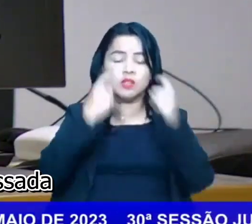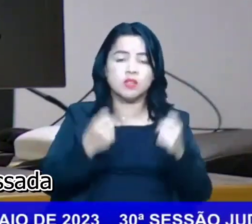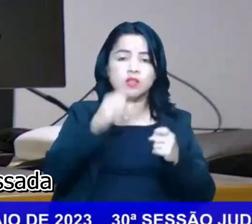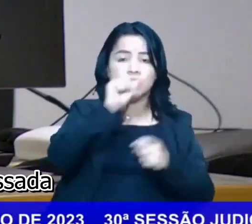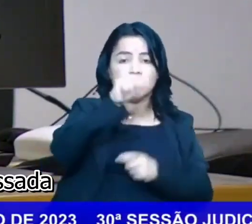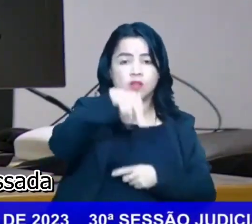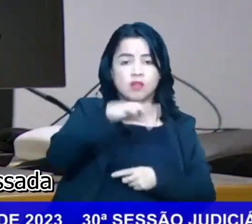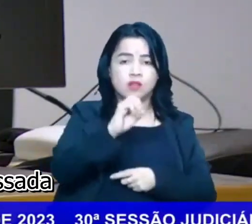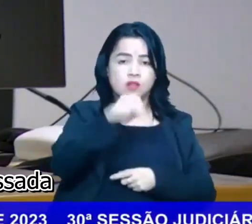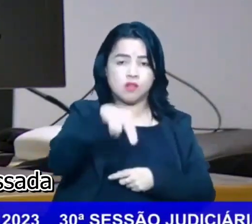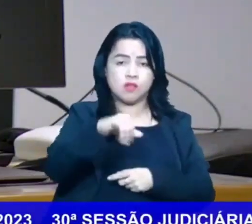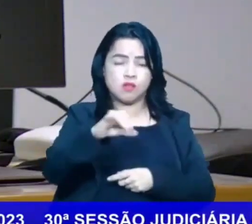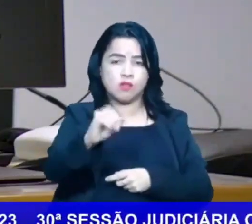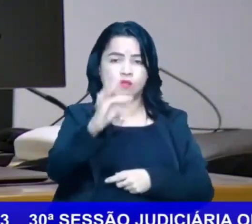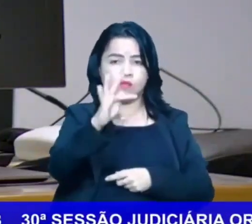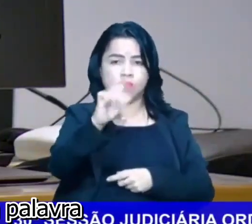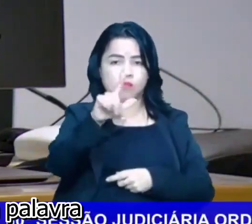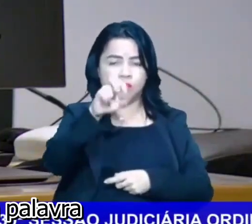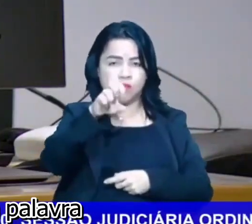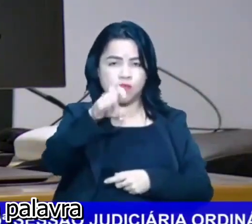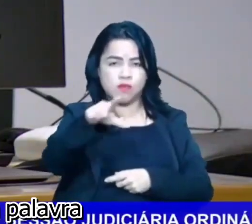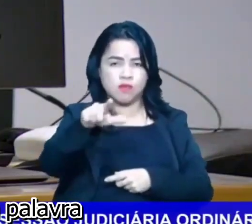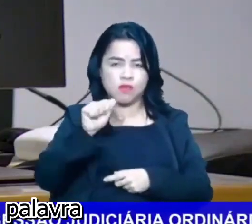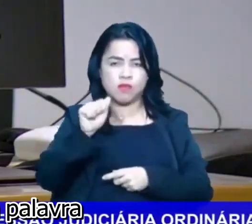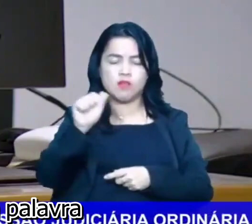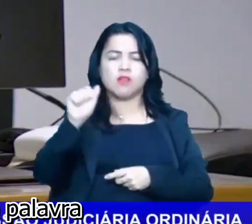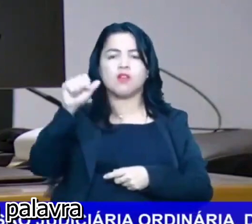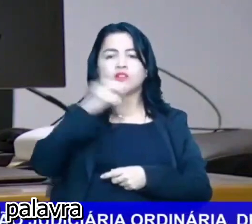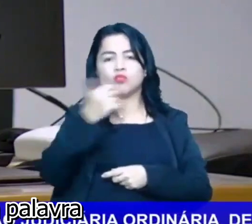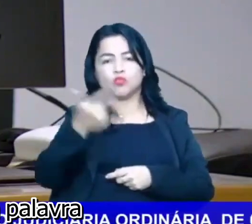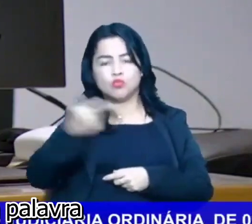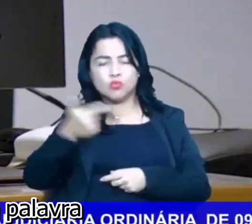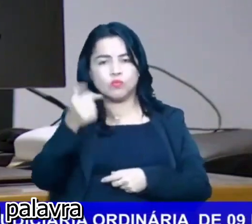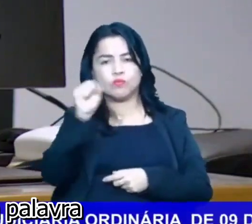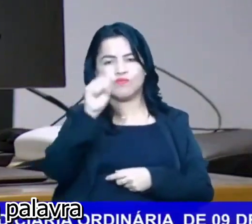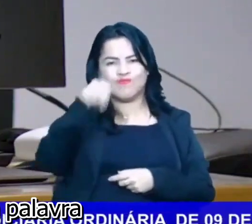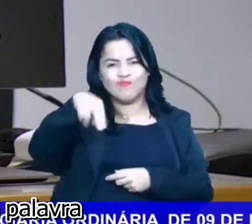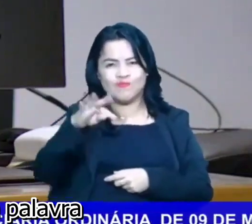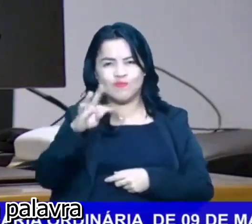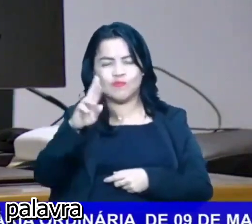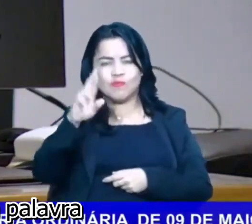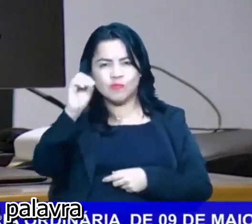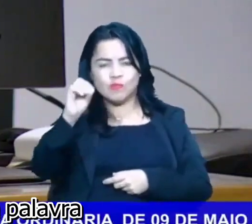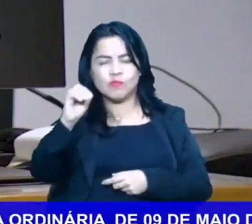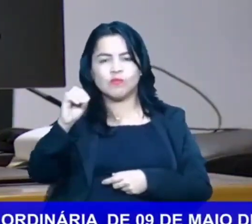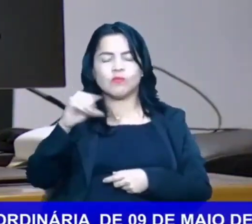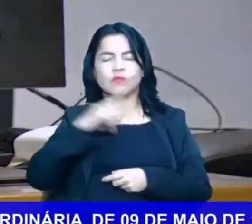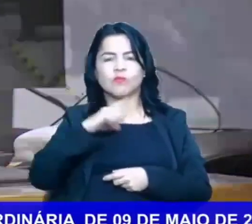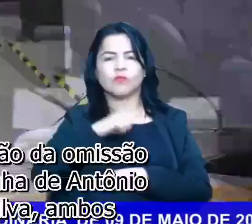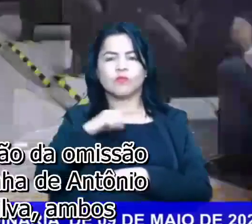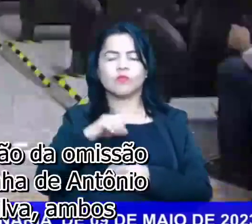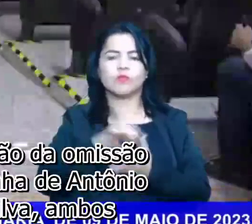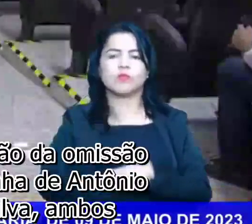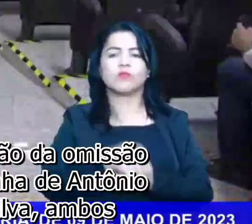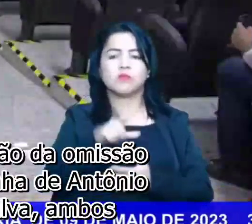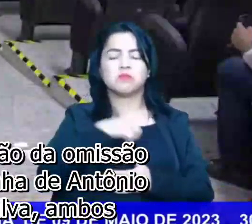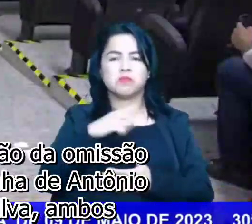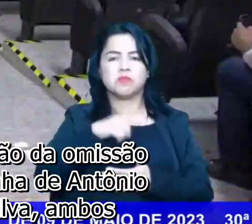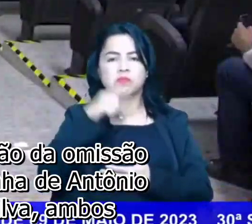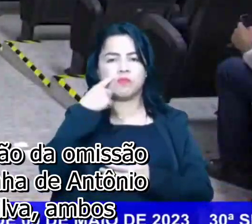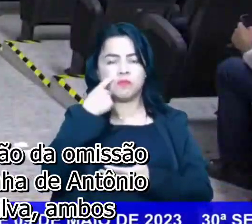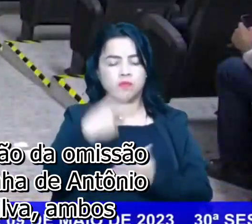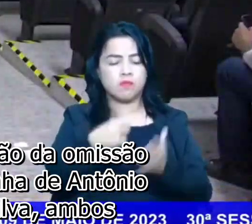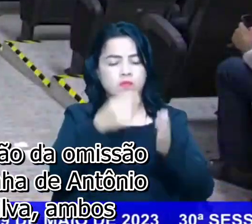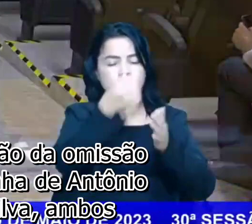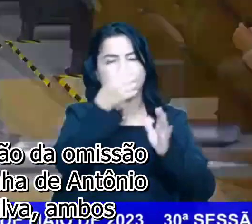interessada é Antônio Flecha Soares. No segundo, Sandro Henrique Santos Silva. Ilustre relatora com a palavra. Cuida os autos de